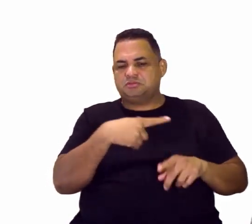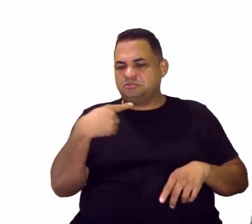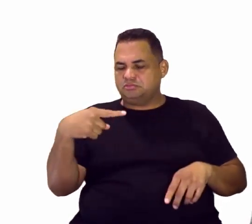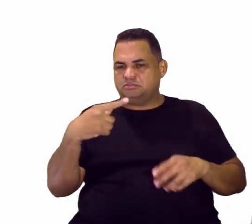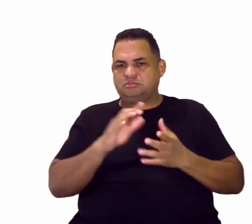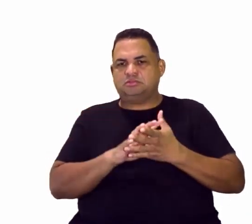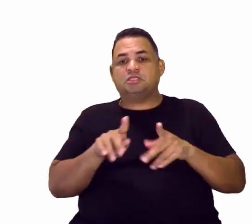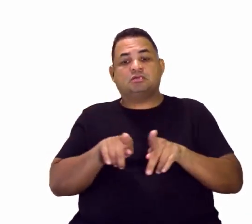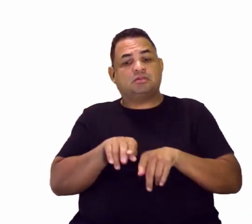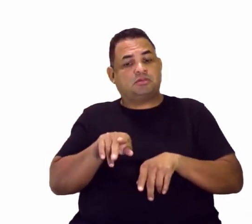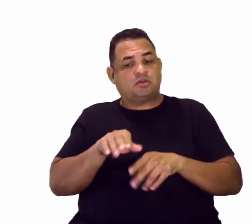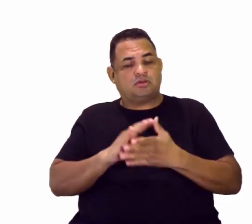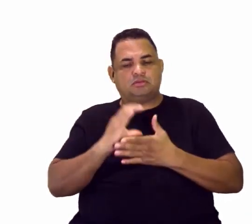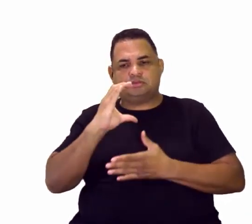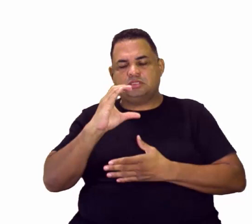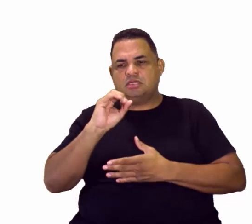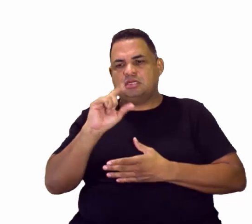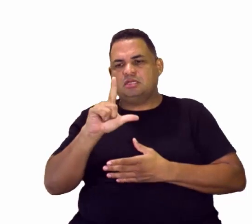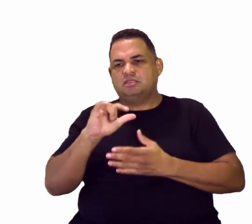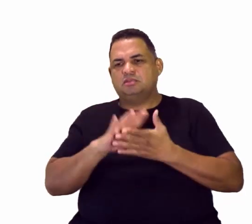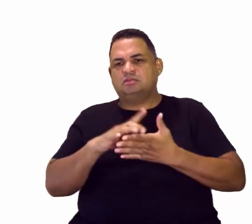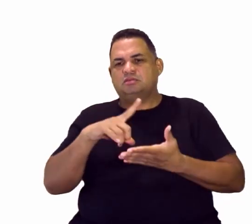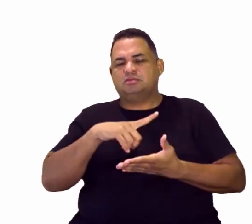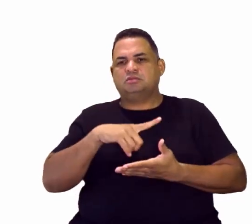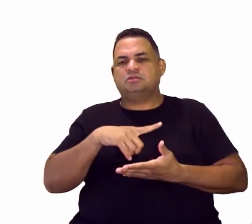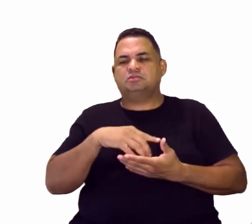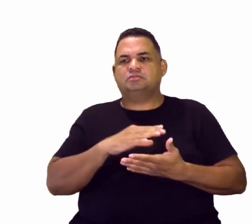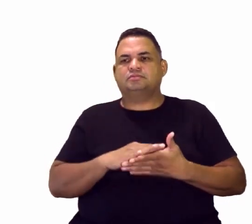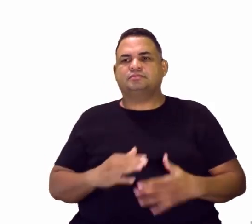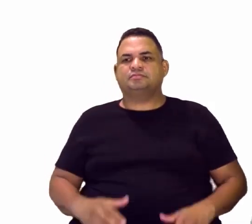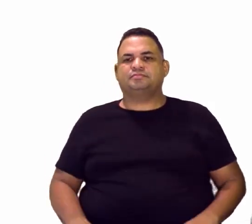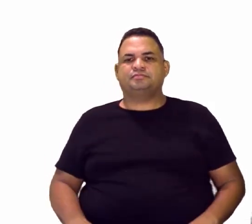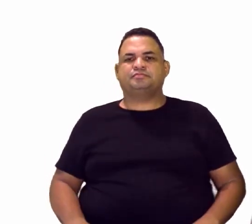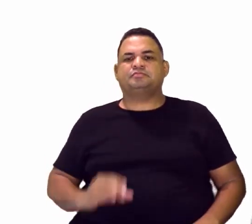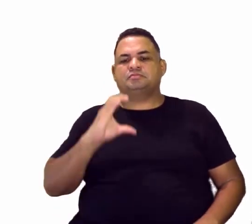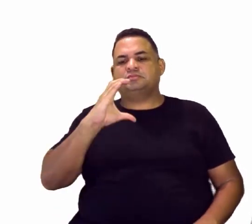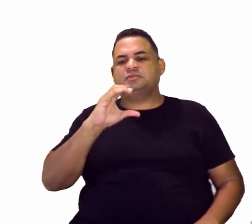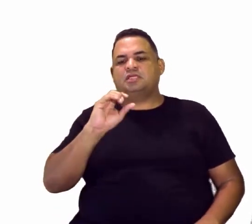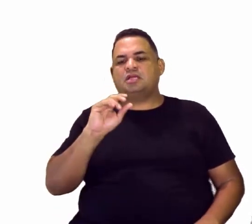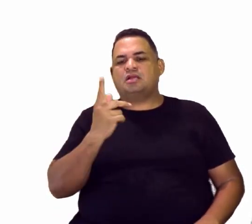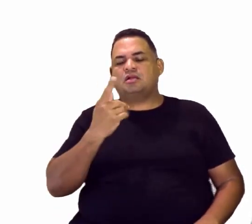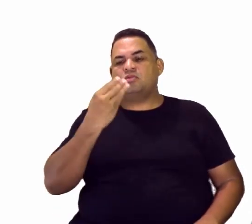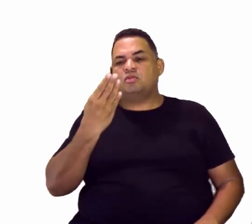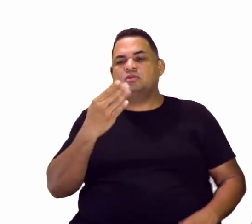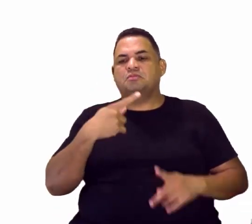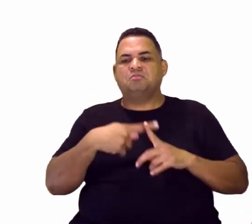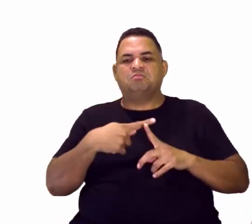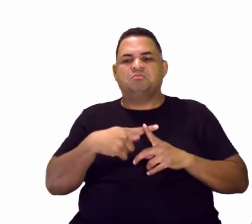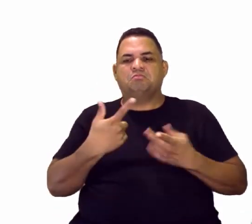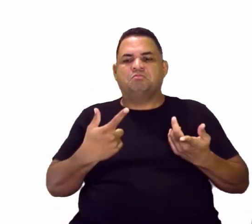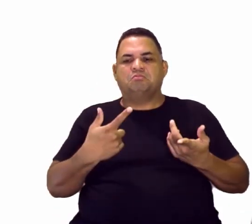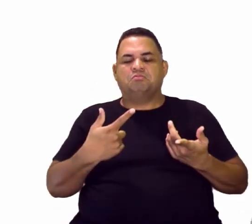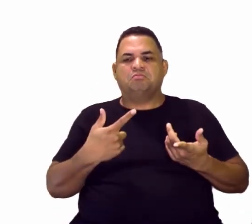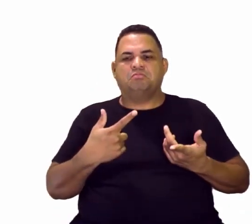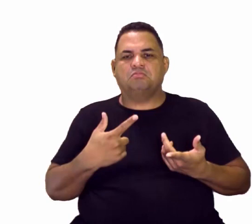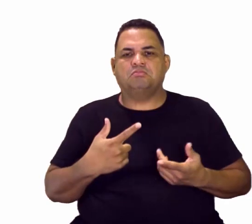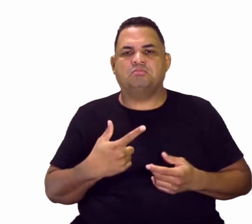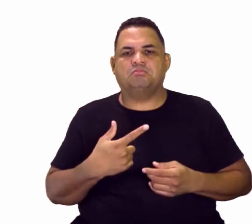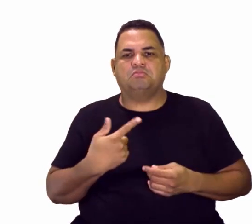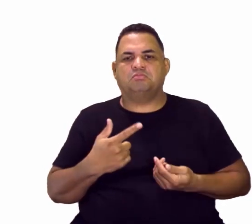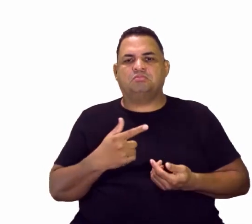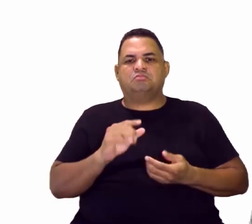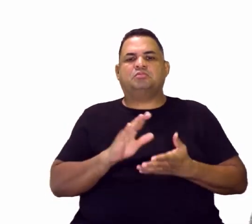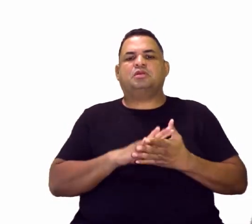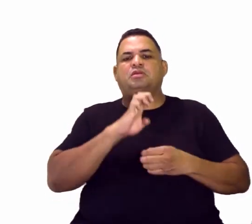a do cloro. Cl2 é uma molécula apolar. E o CH4, por que é apolar? Porque os